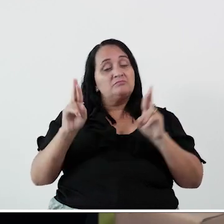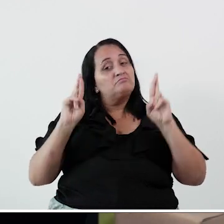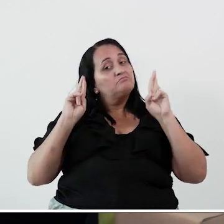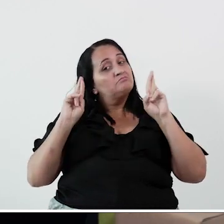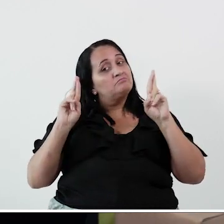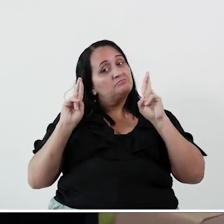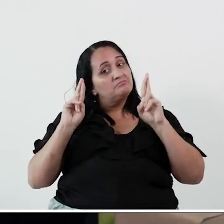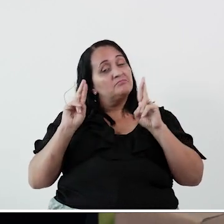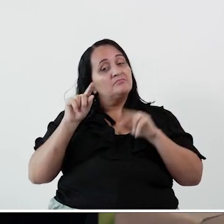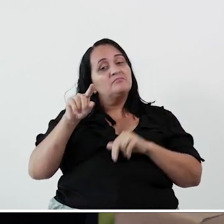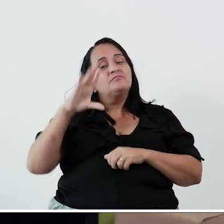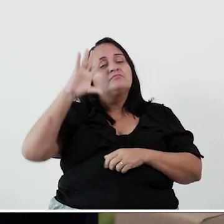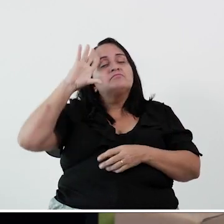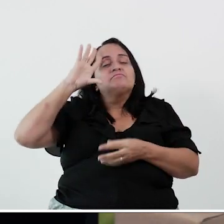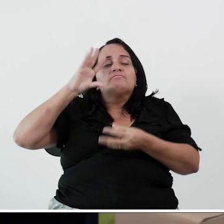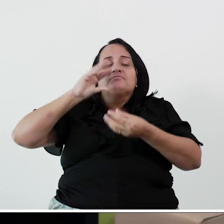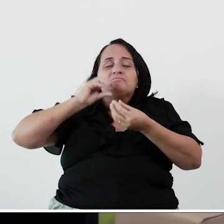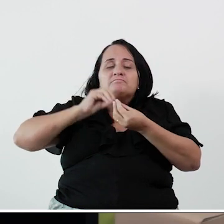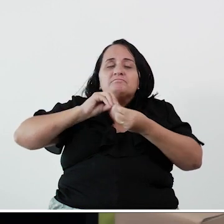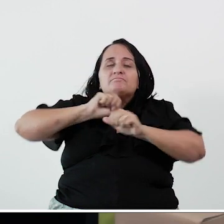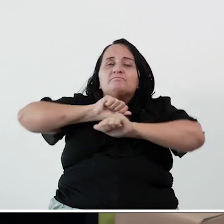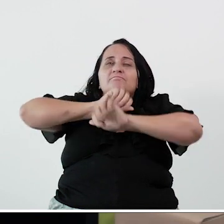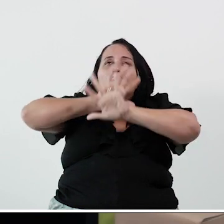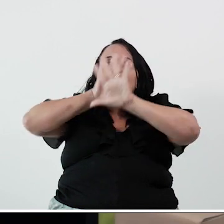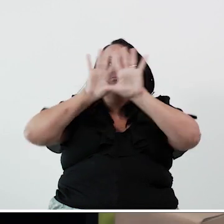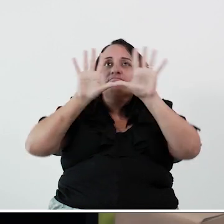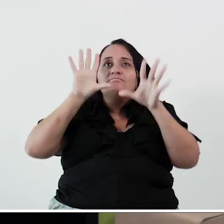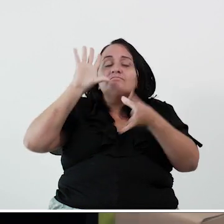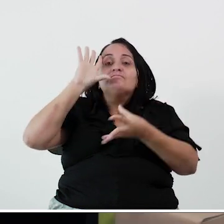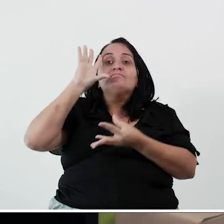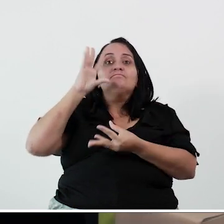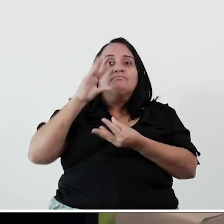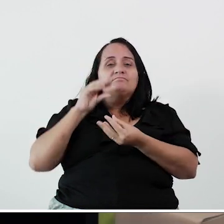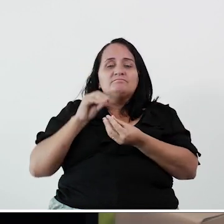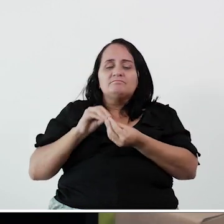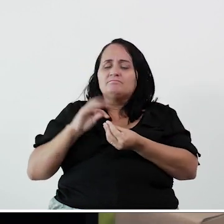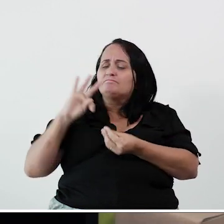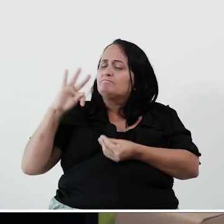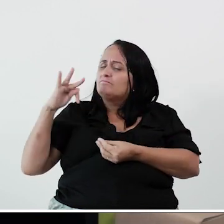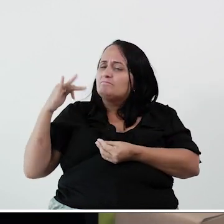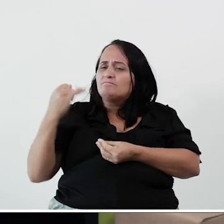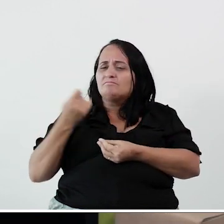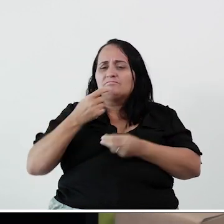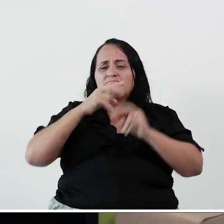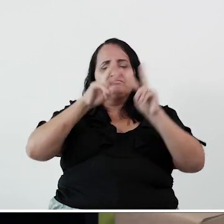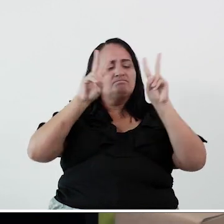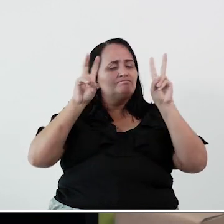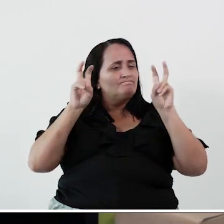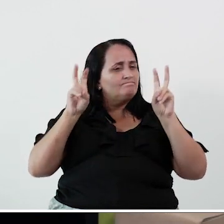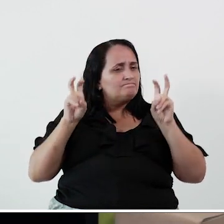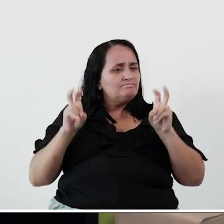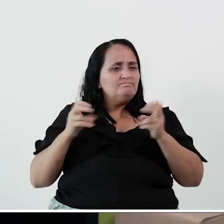tenham entendido todo o nosso conteúdo, tudo aquilo que foi discutido aqui em